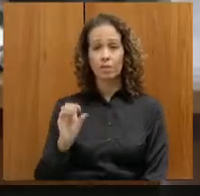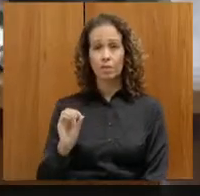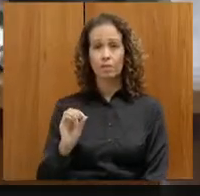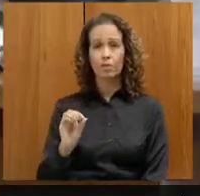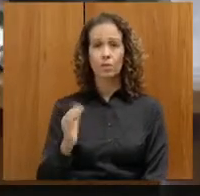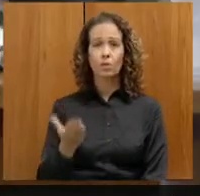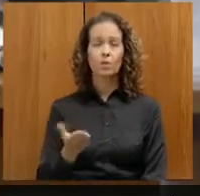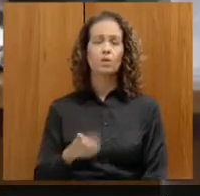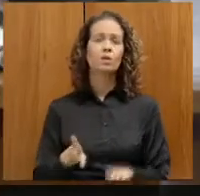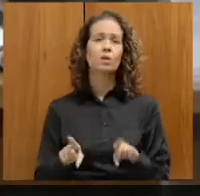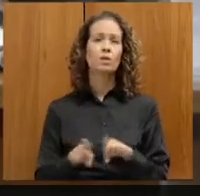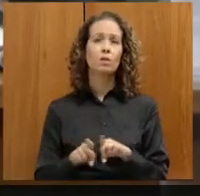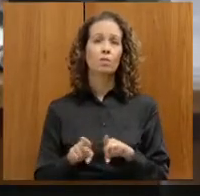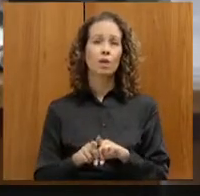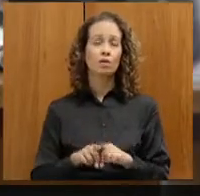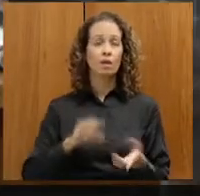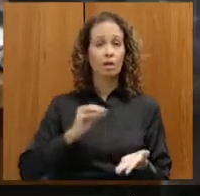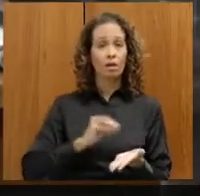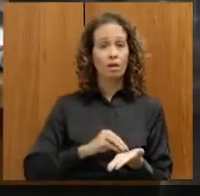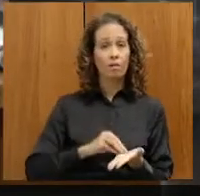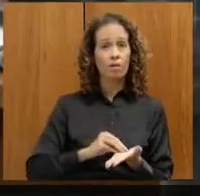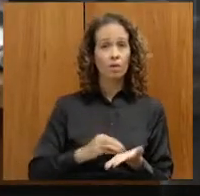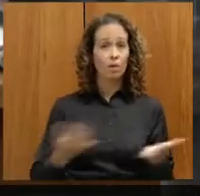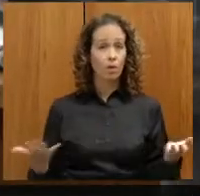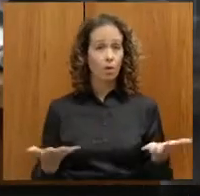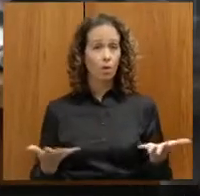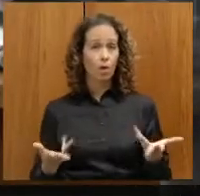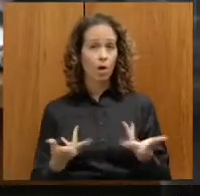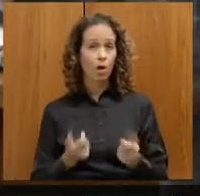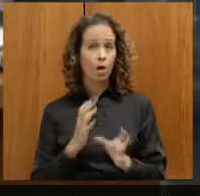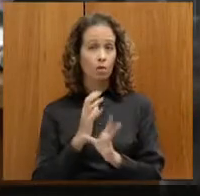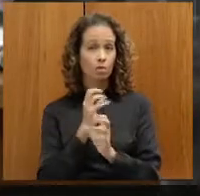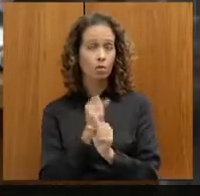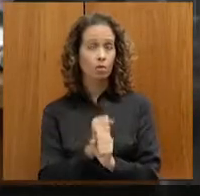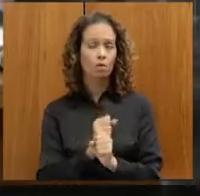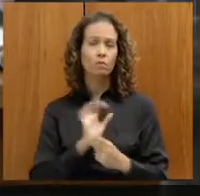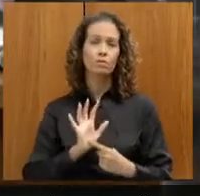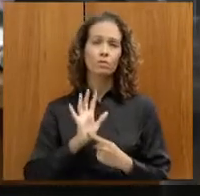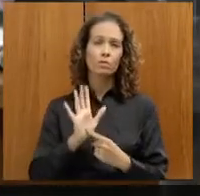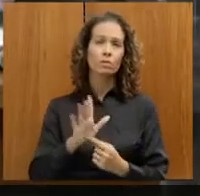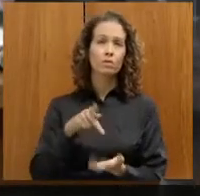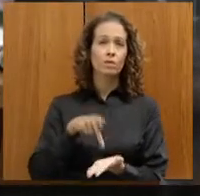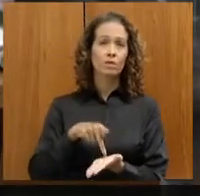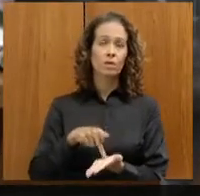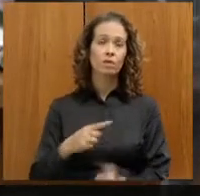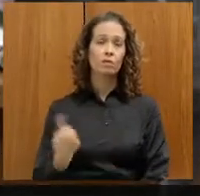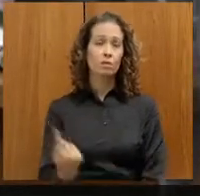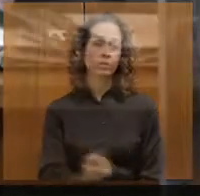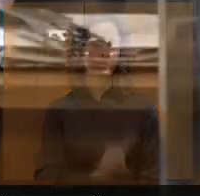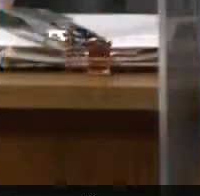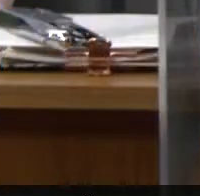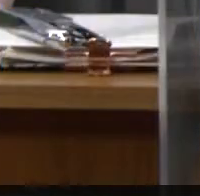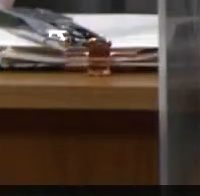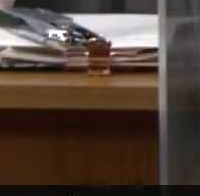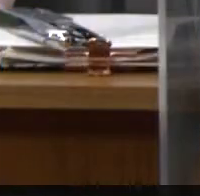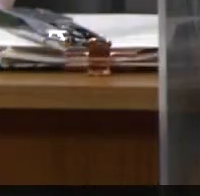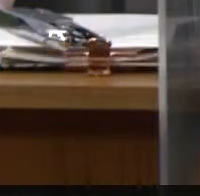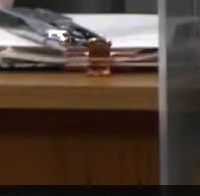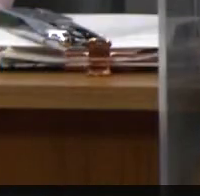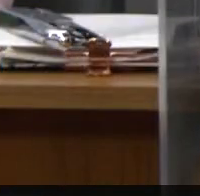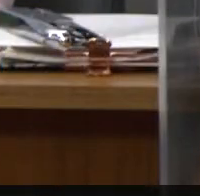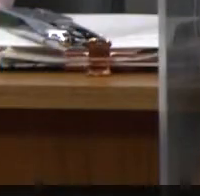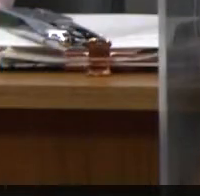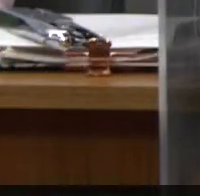de desatualizados eu vou direcionar isso a Seplag na realidade nós somos a secretaria de fazenda Eliezer